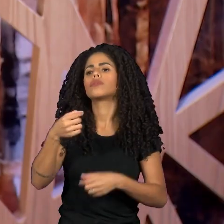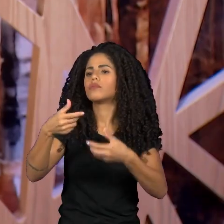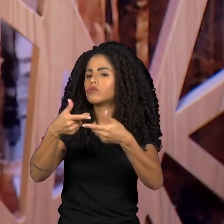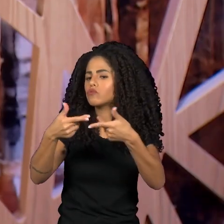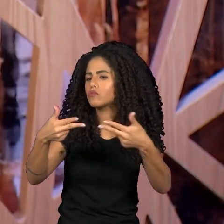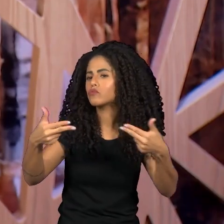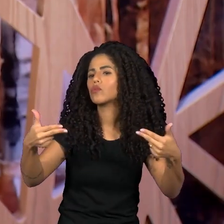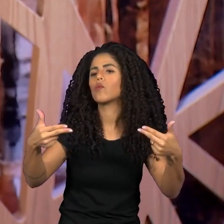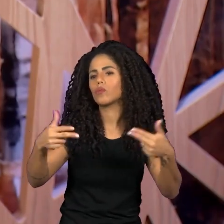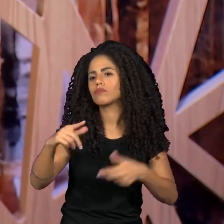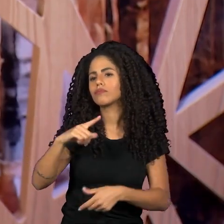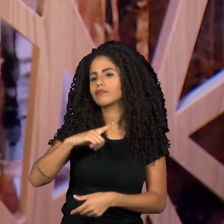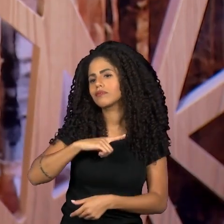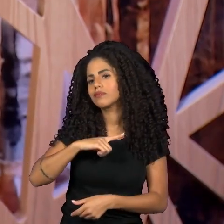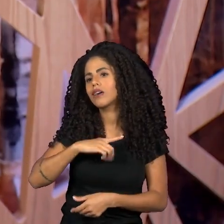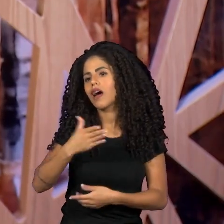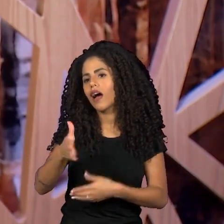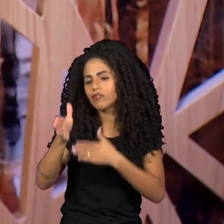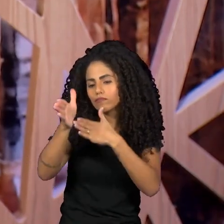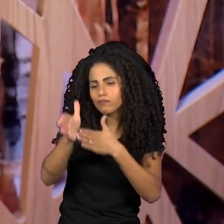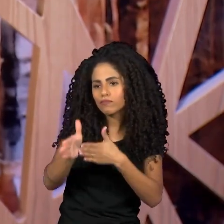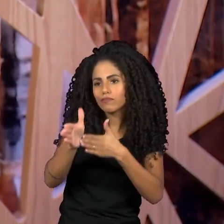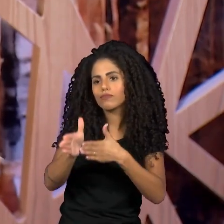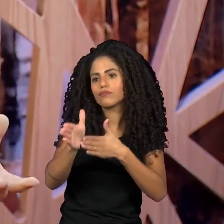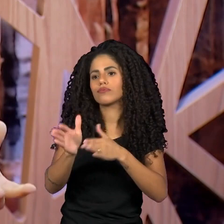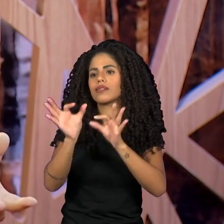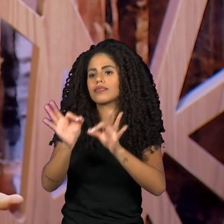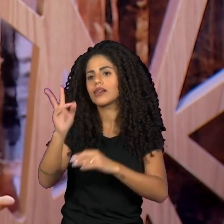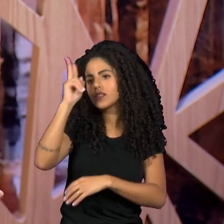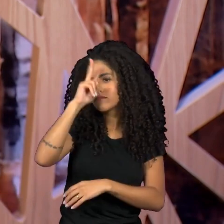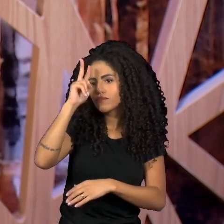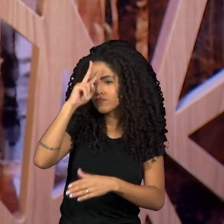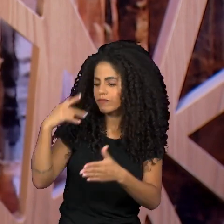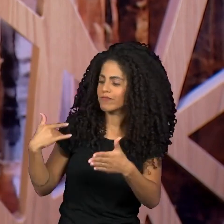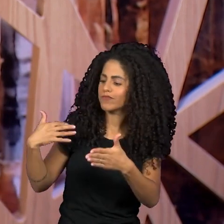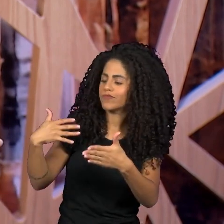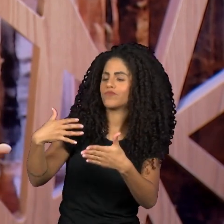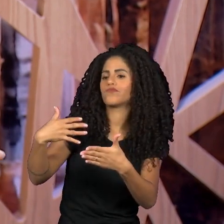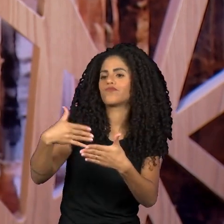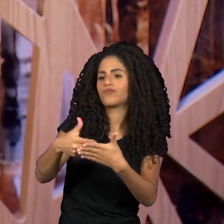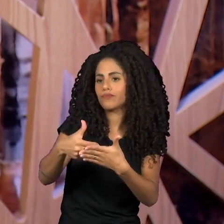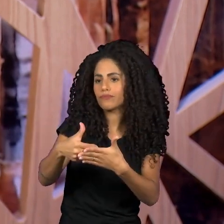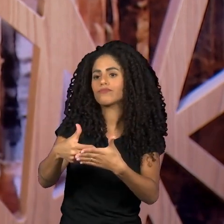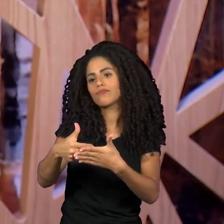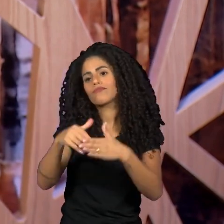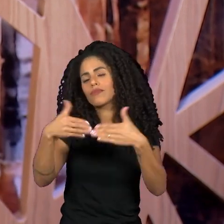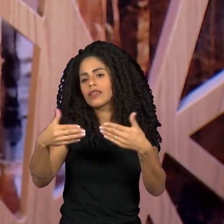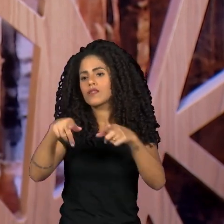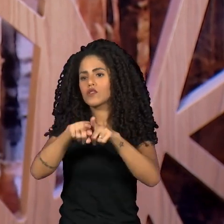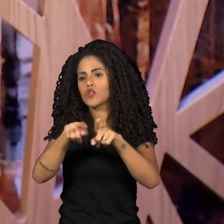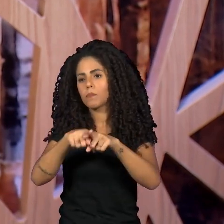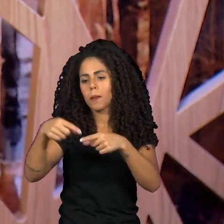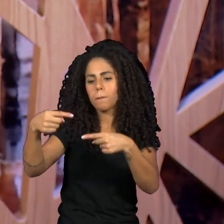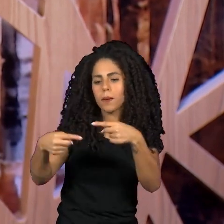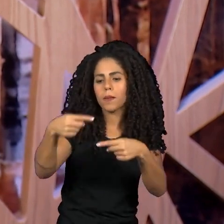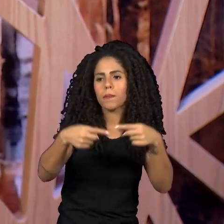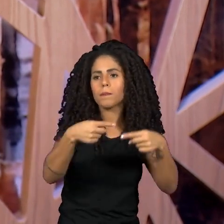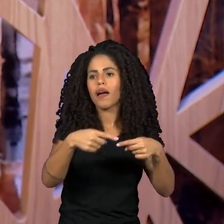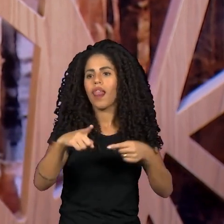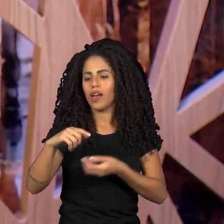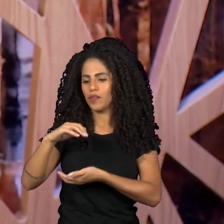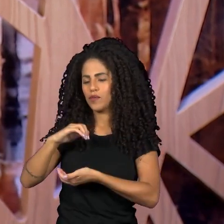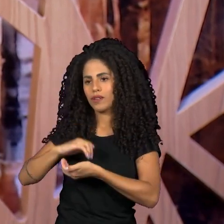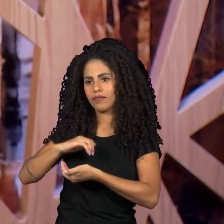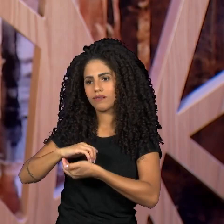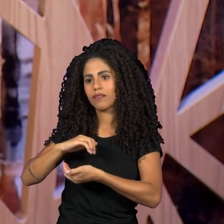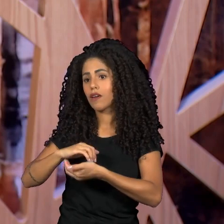estruturas desses segmentos que historicamente não foram representados. Isso serve também para o debate do STF, né? Eu acho